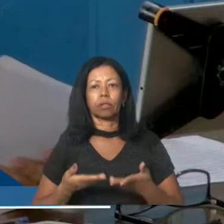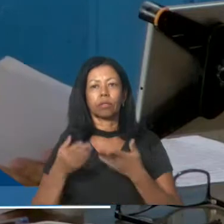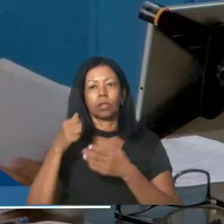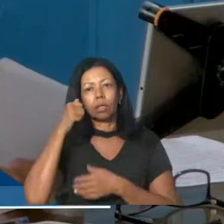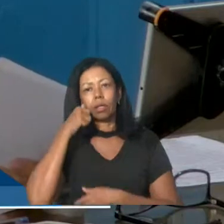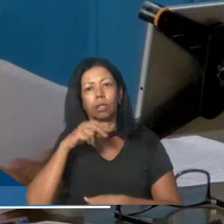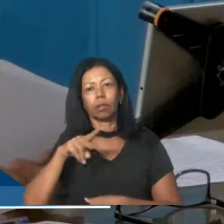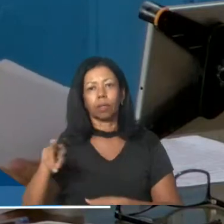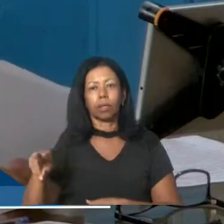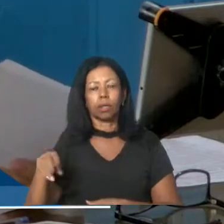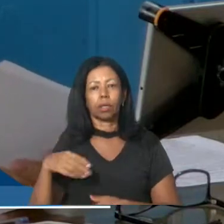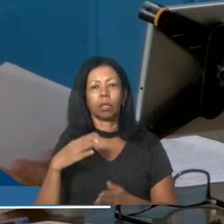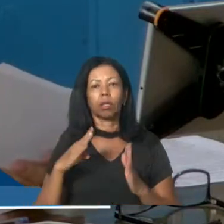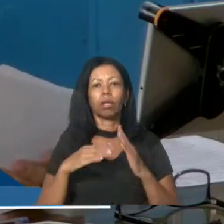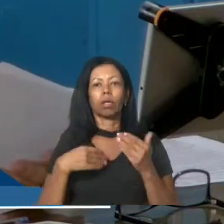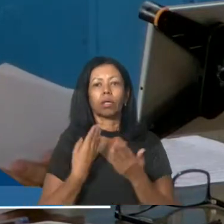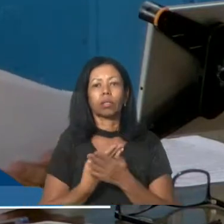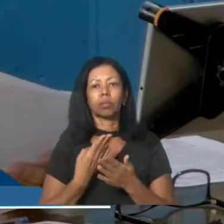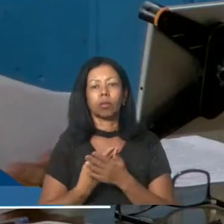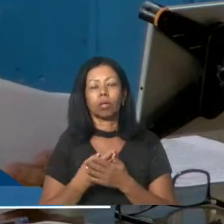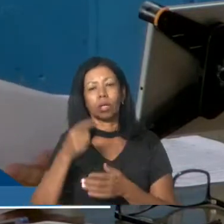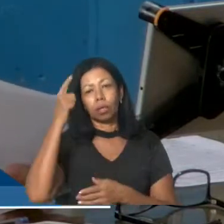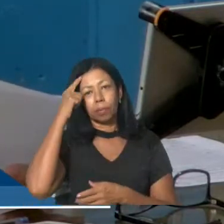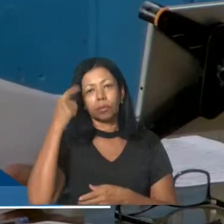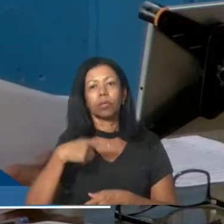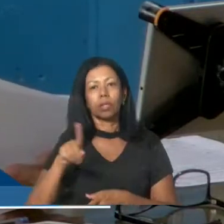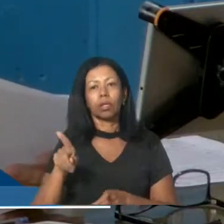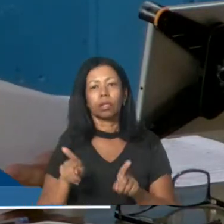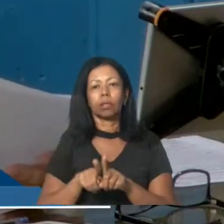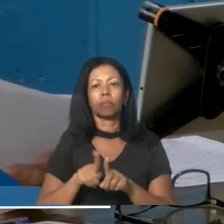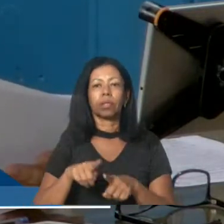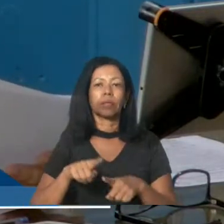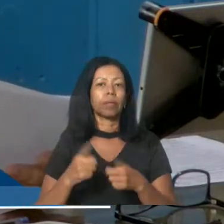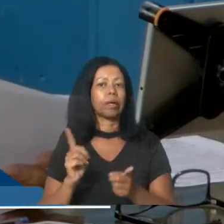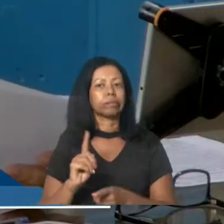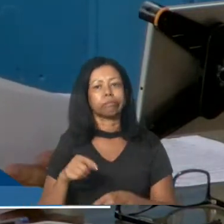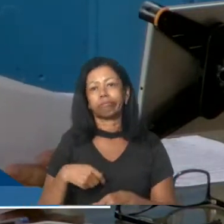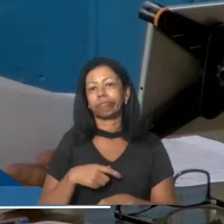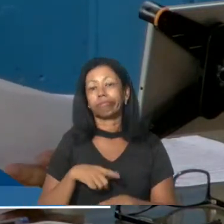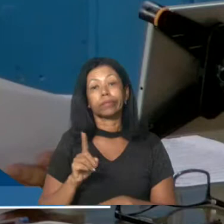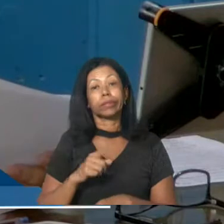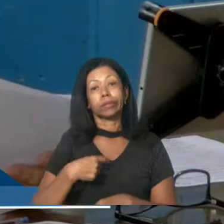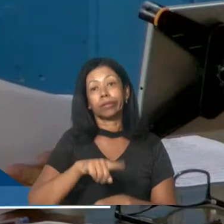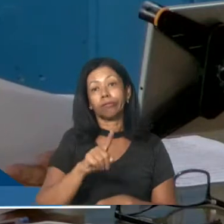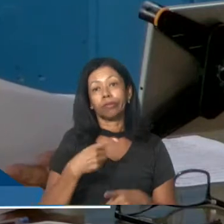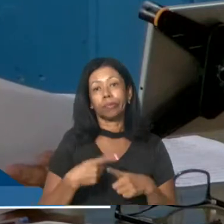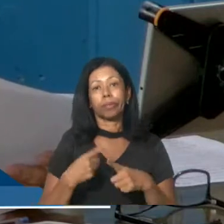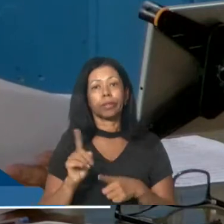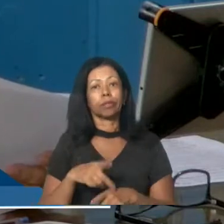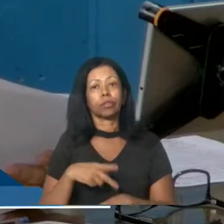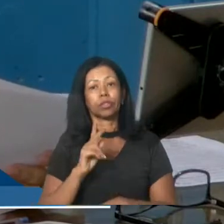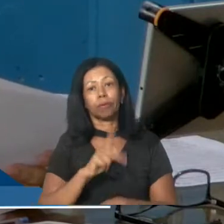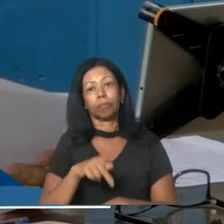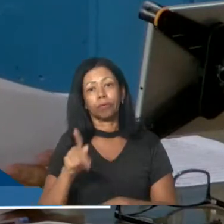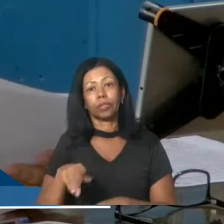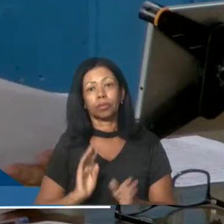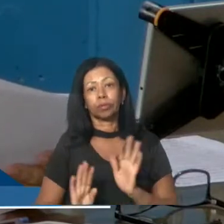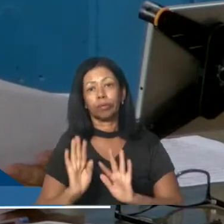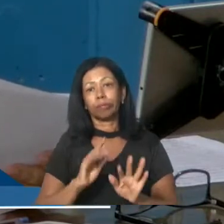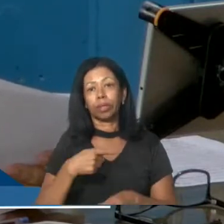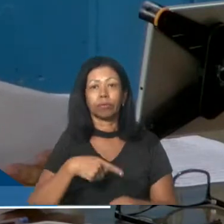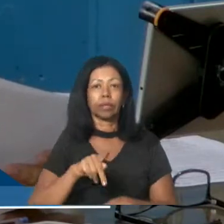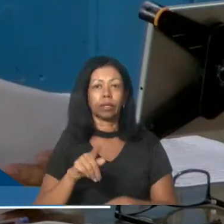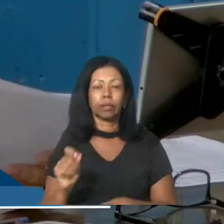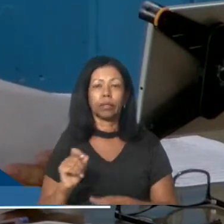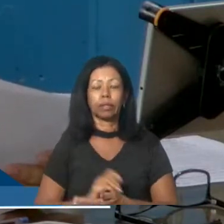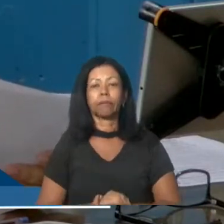na escola, e ele pensou que ia, vereador Topet. Ele não foi, porque não tinha um professor cuidador lá dele. Olha que absurdo.